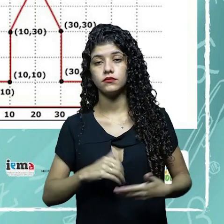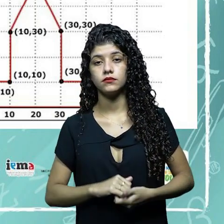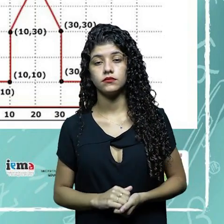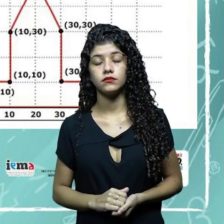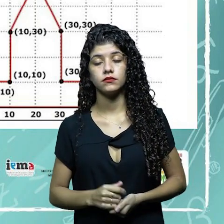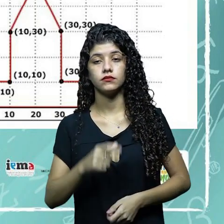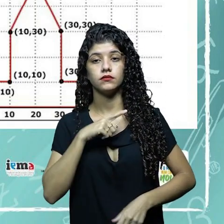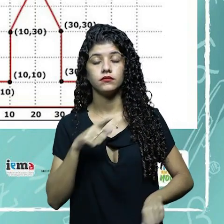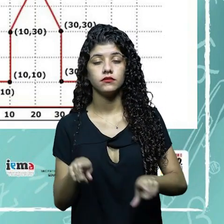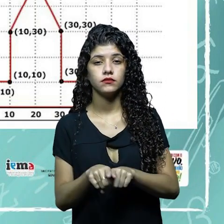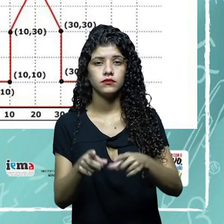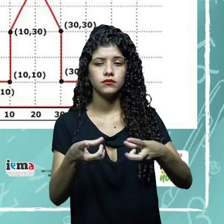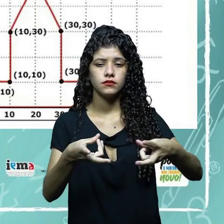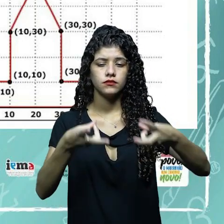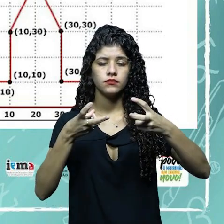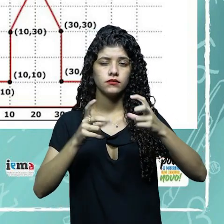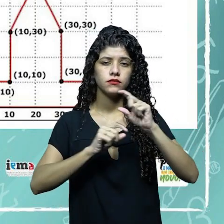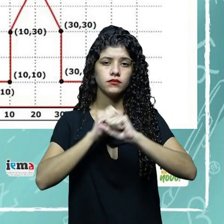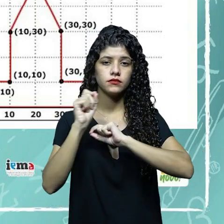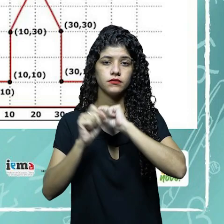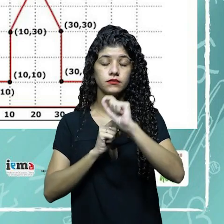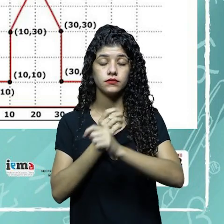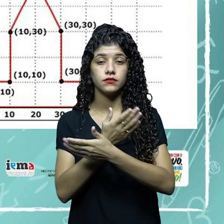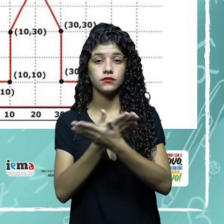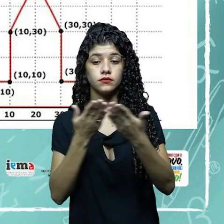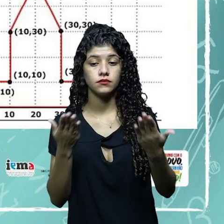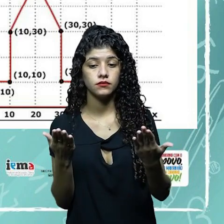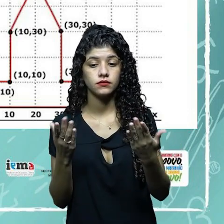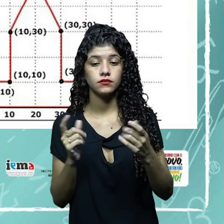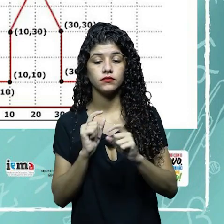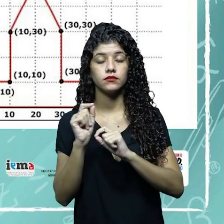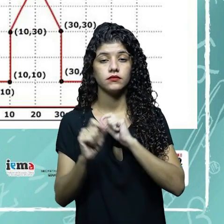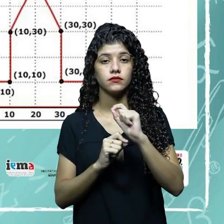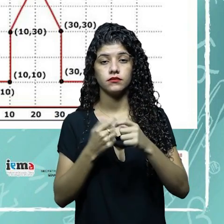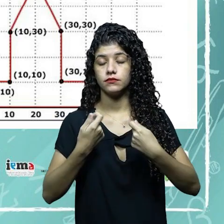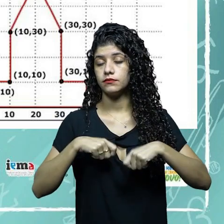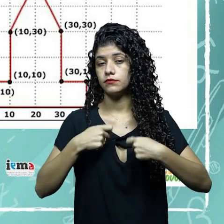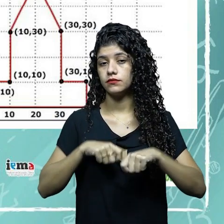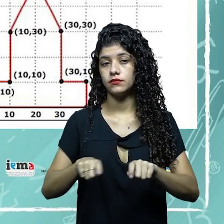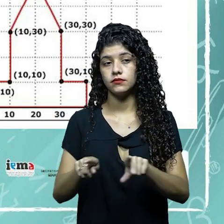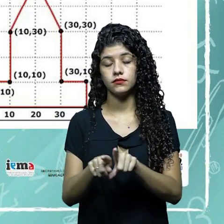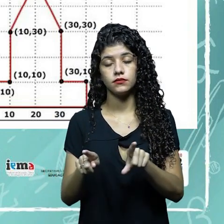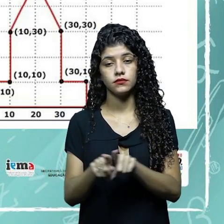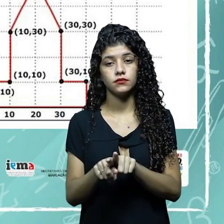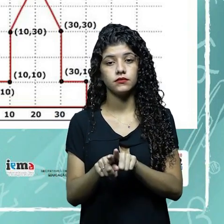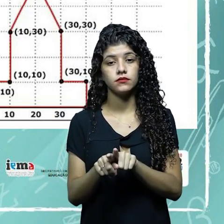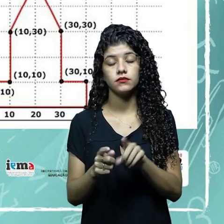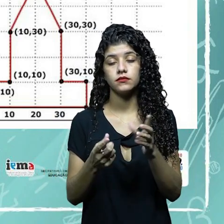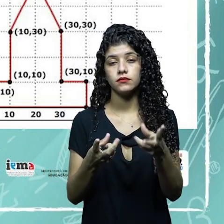a questão que você não precisa também especificar